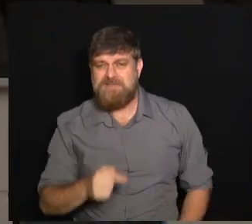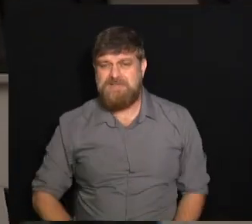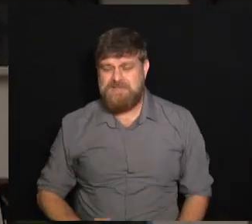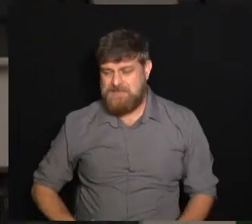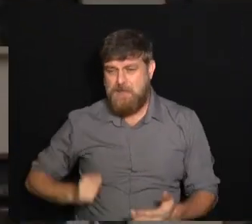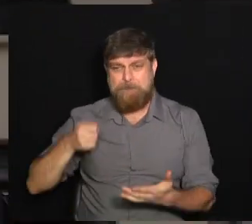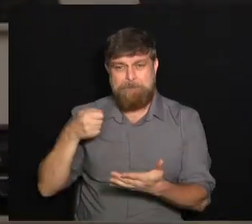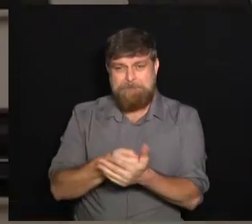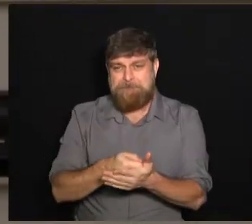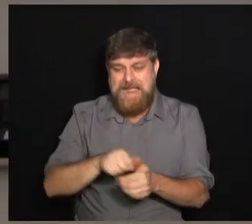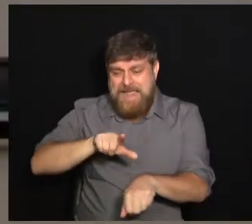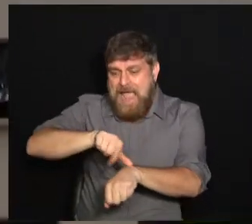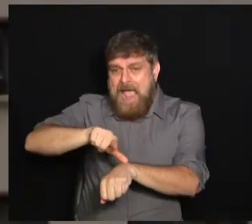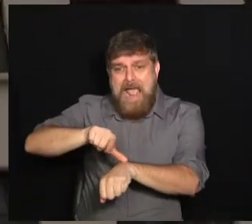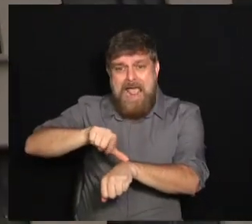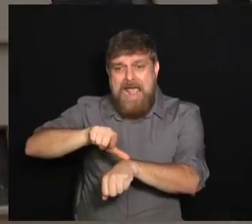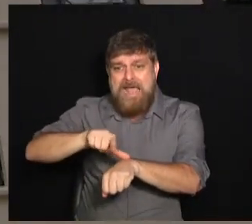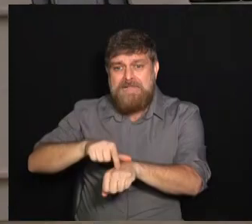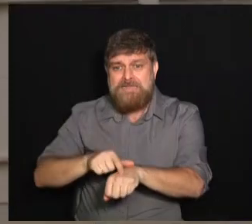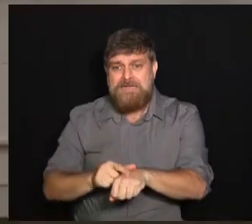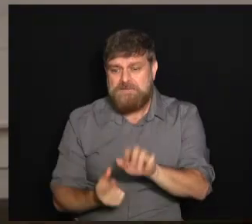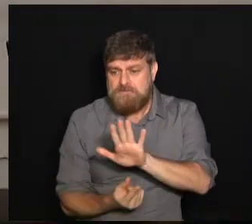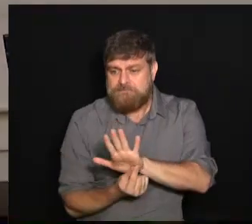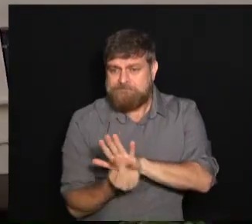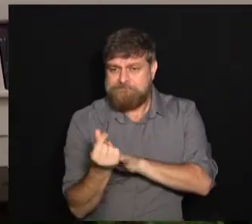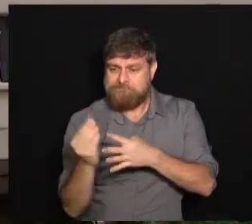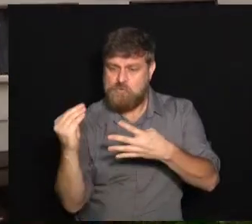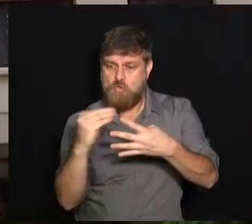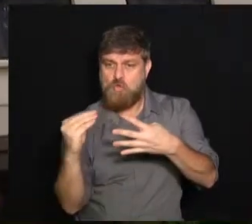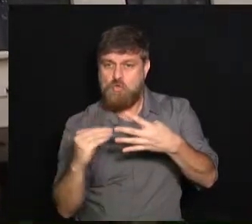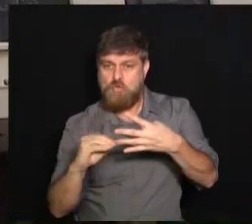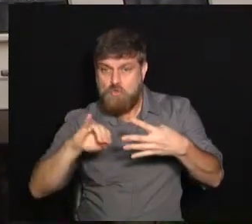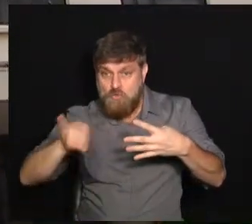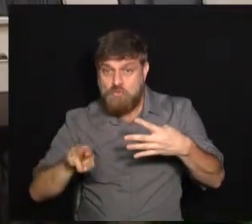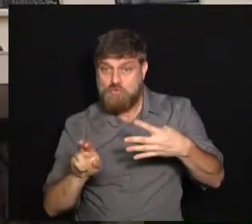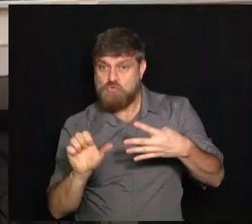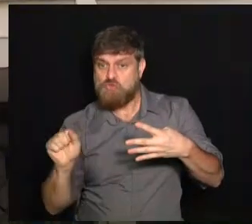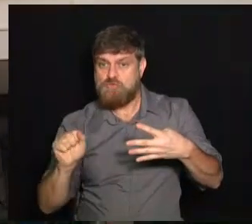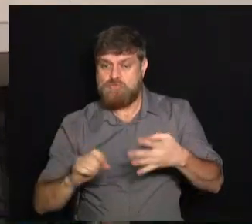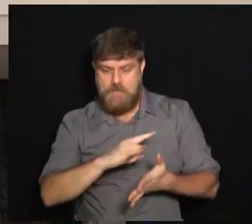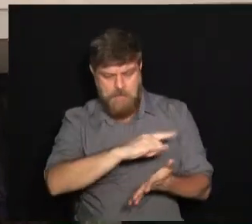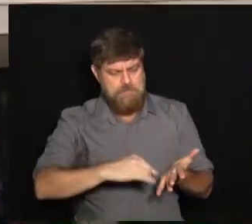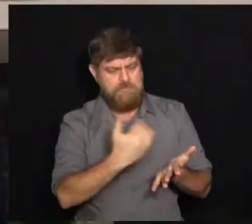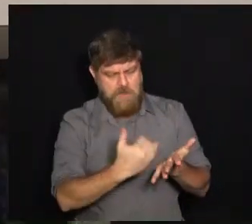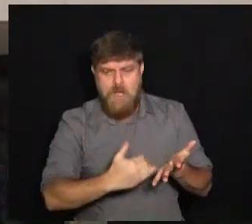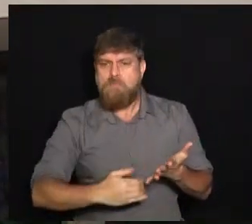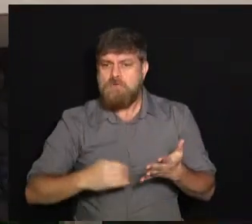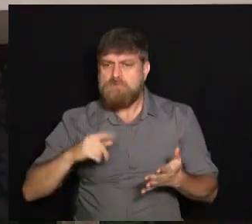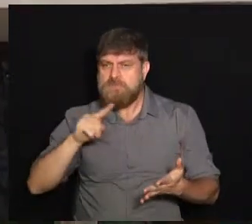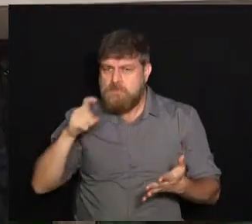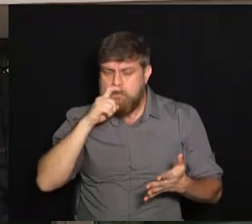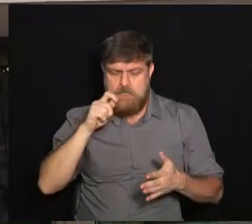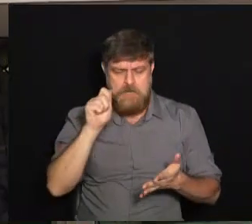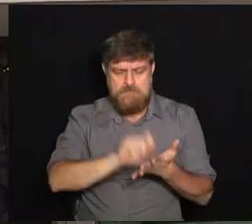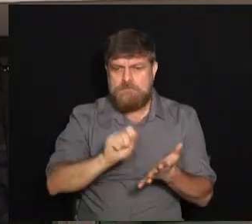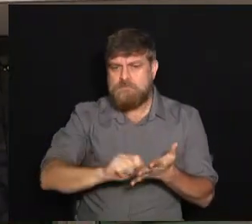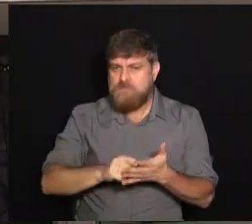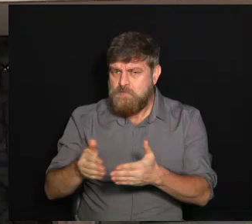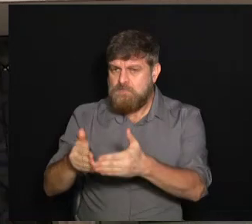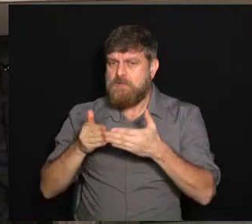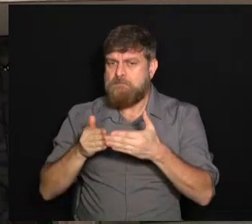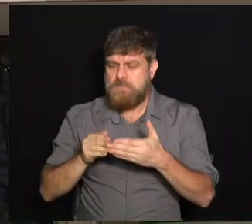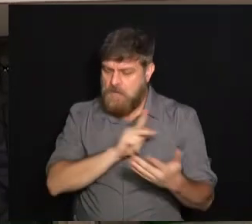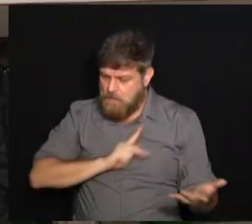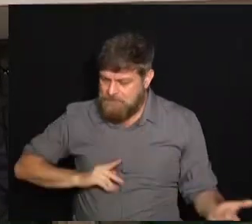pagando contas em atraso com juros, o vereador protocolou uma moção em que apela ao presidente da República,